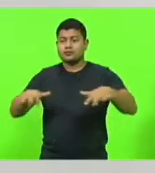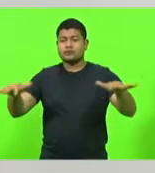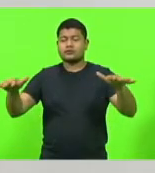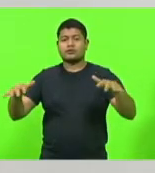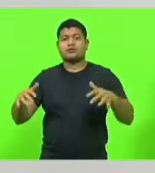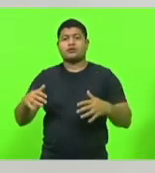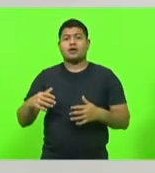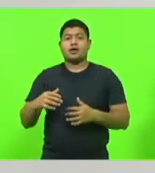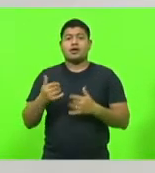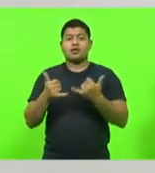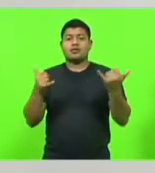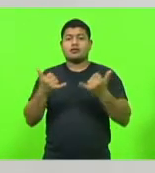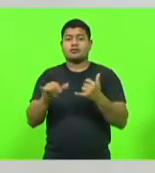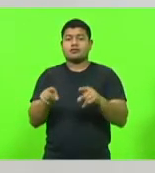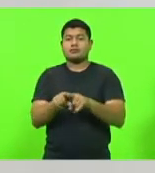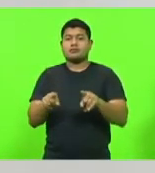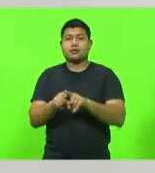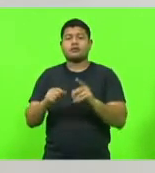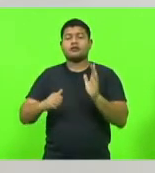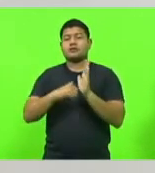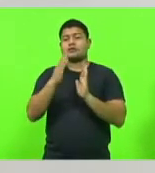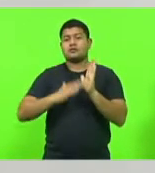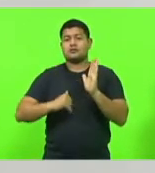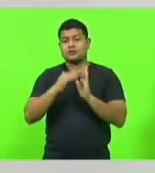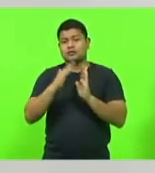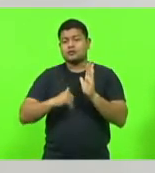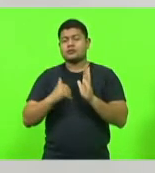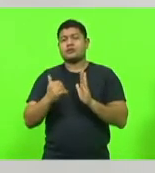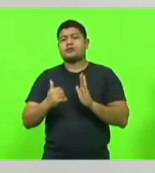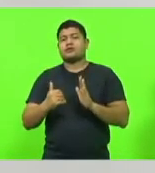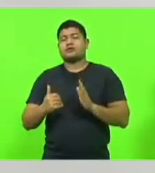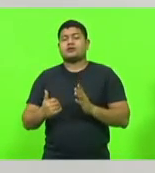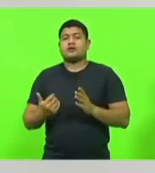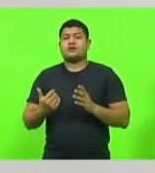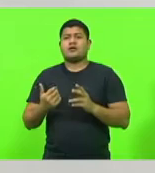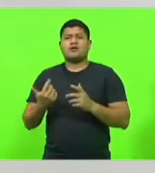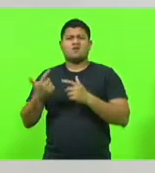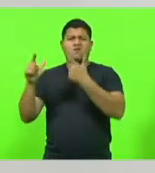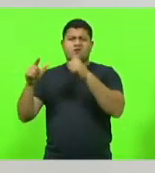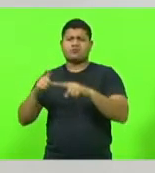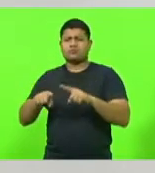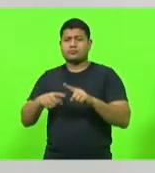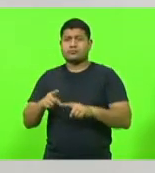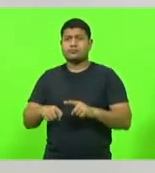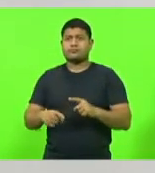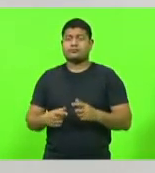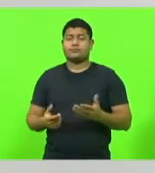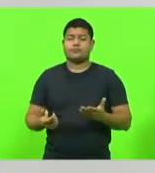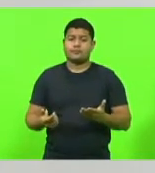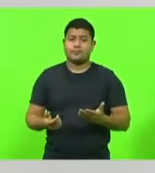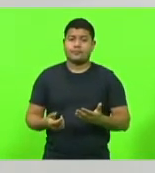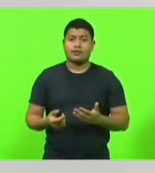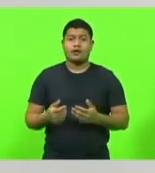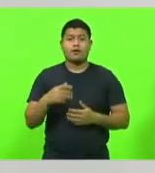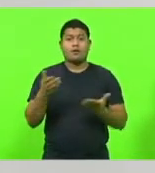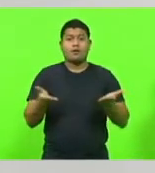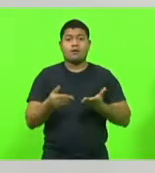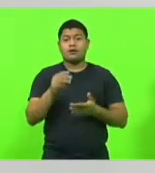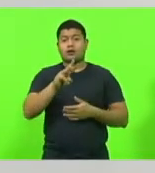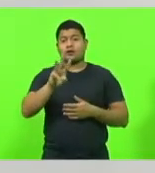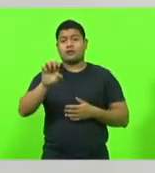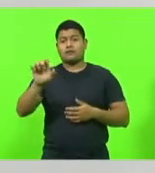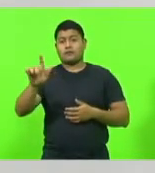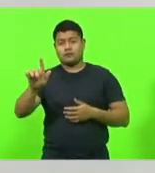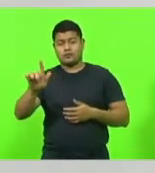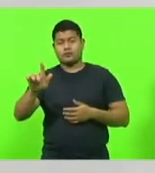industriais, entre outros produtos. Meus amigos deputados, a WEG hoje emprega